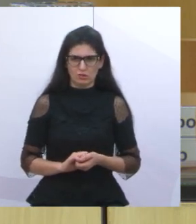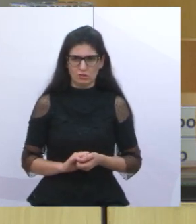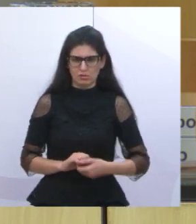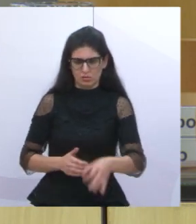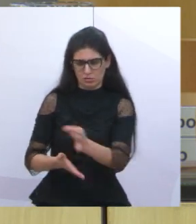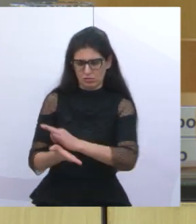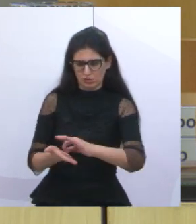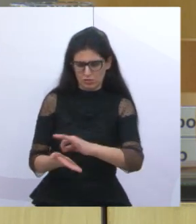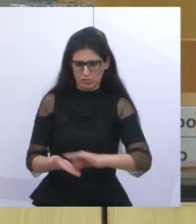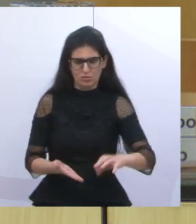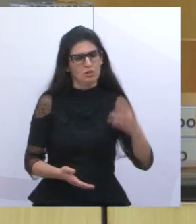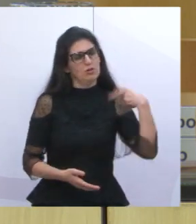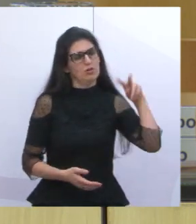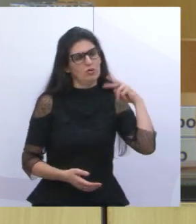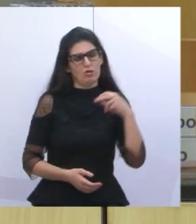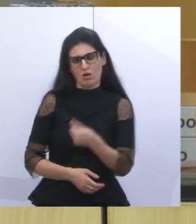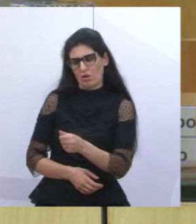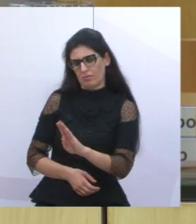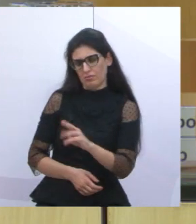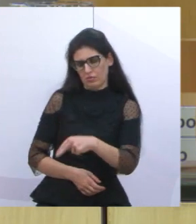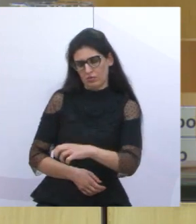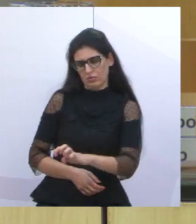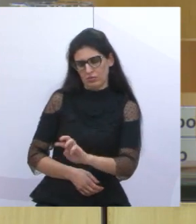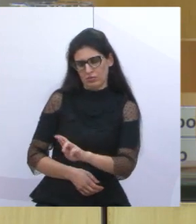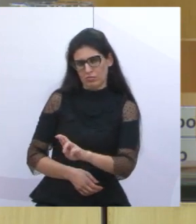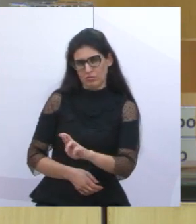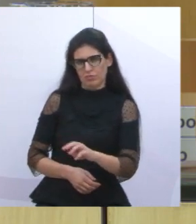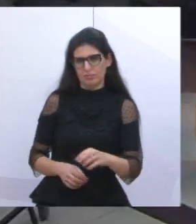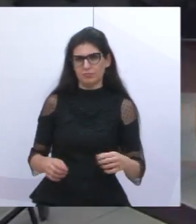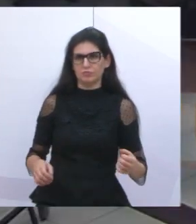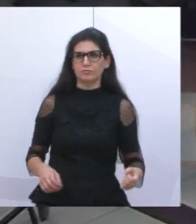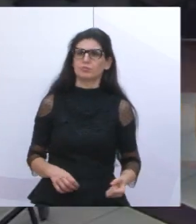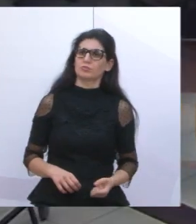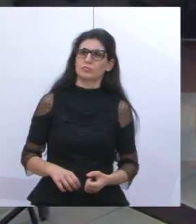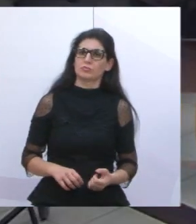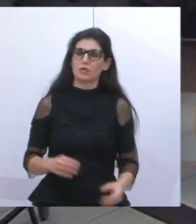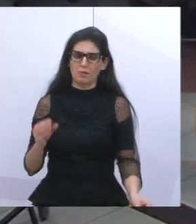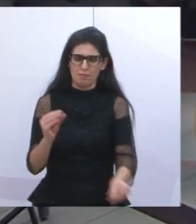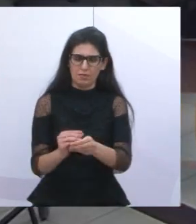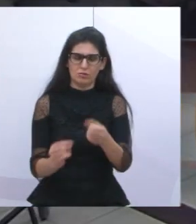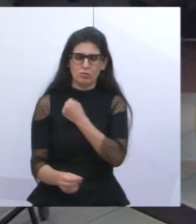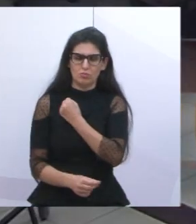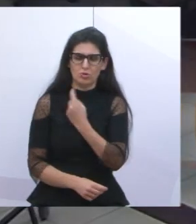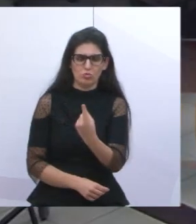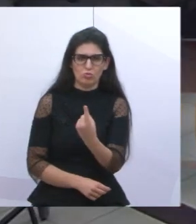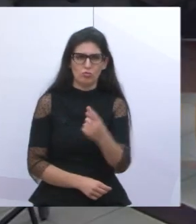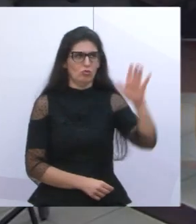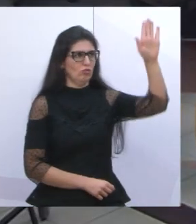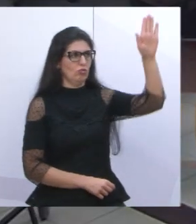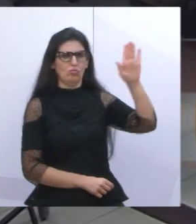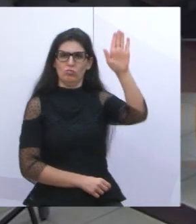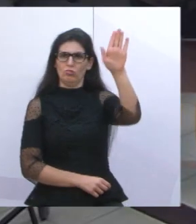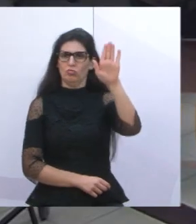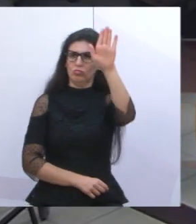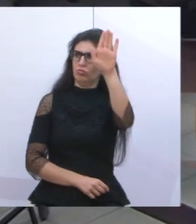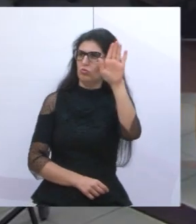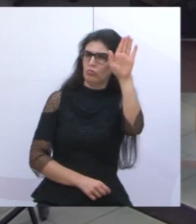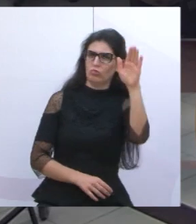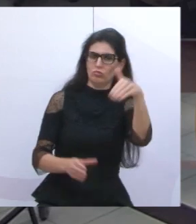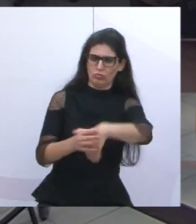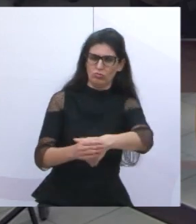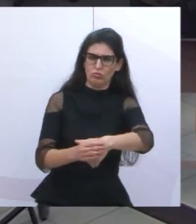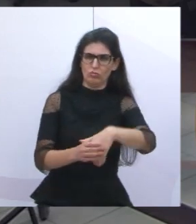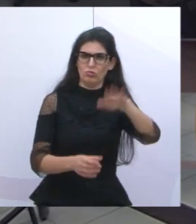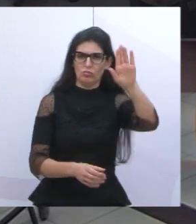Autoria, vereador Abner de Madureira. Emenda número 1 em votação. Os vereadores contrários se manifestem levantando o braço.